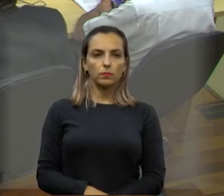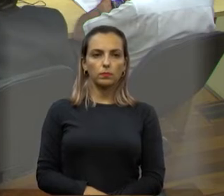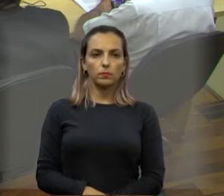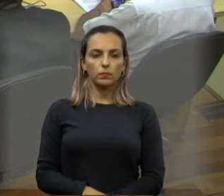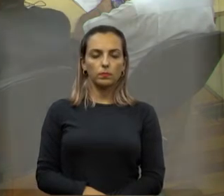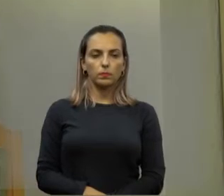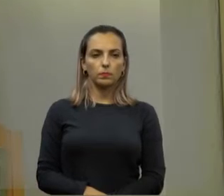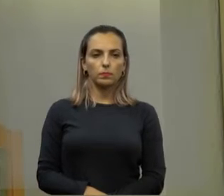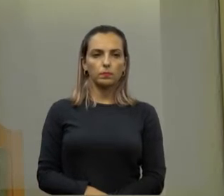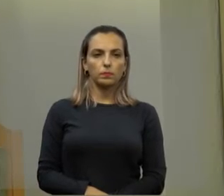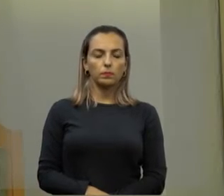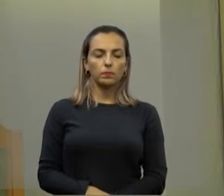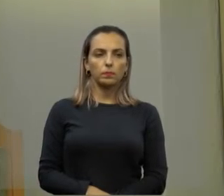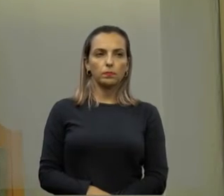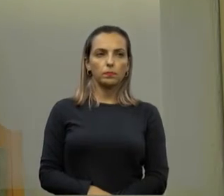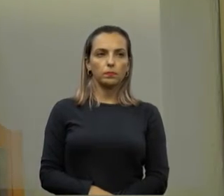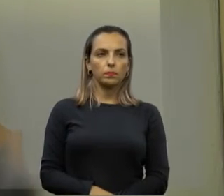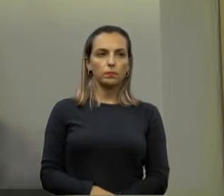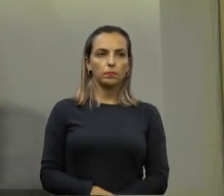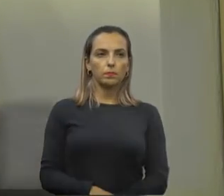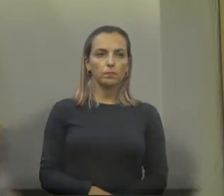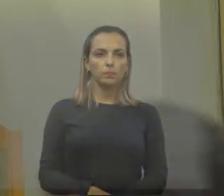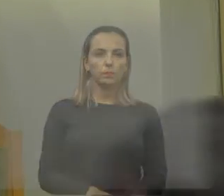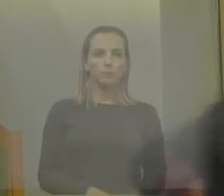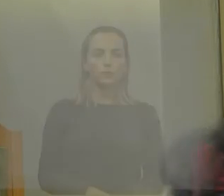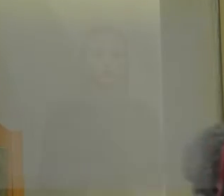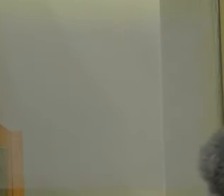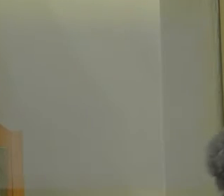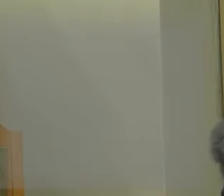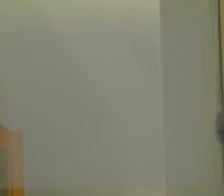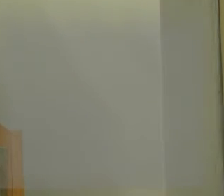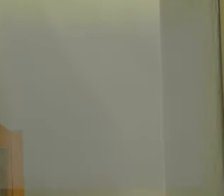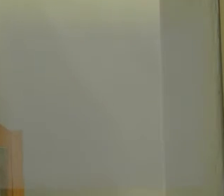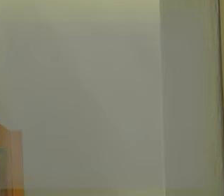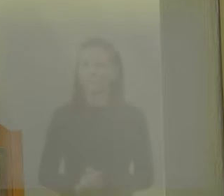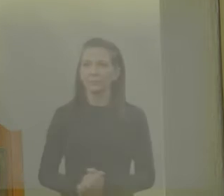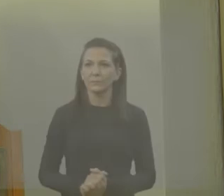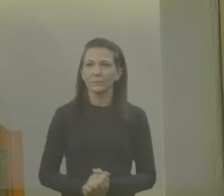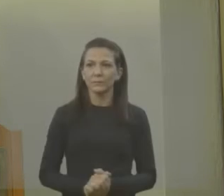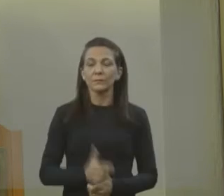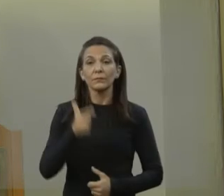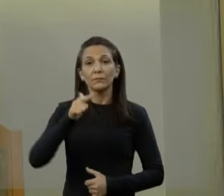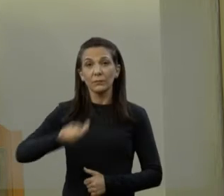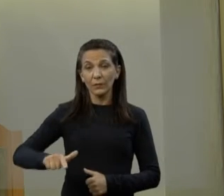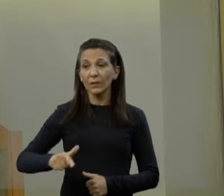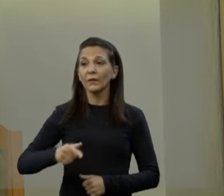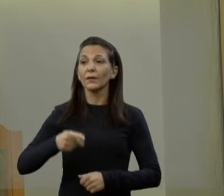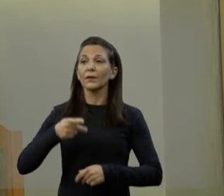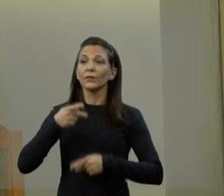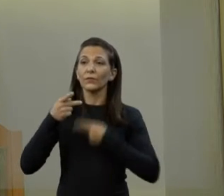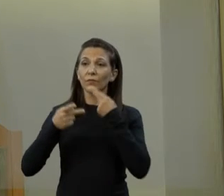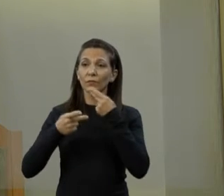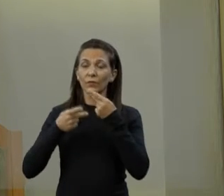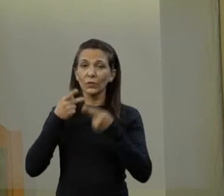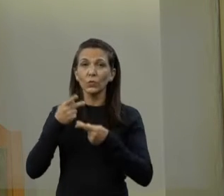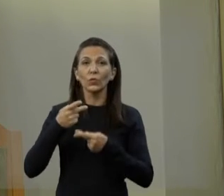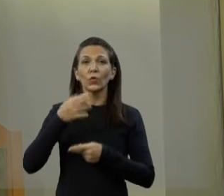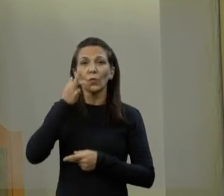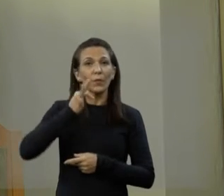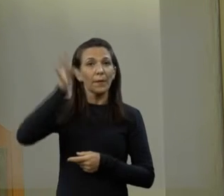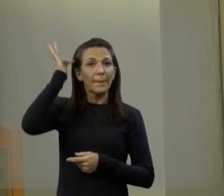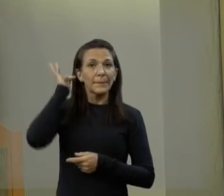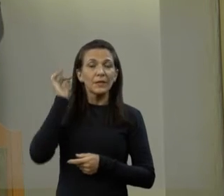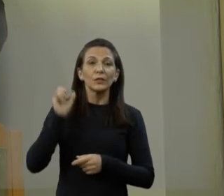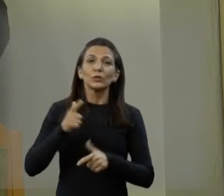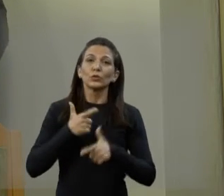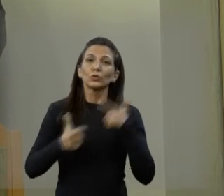Oi bem você é um pouco repetitiva no sentido de dar continuidade no que a companheira Fabi Virgílio trouxe aqui no